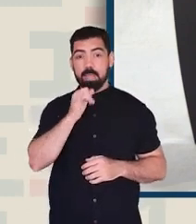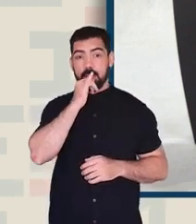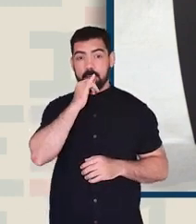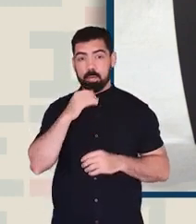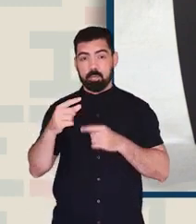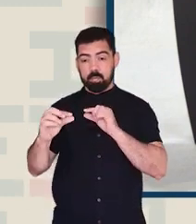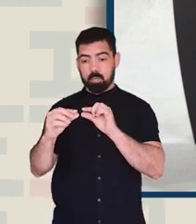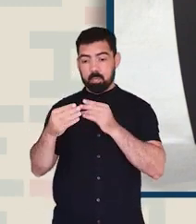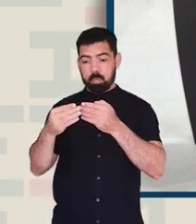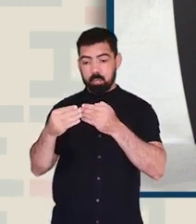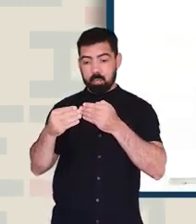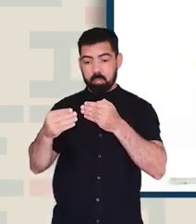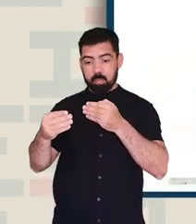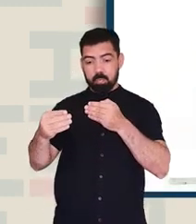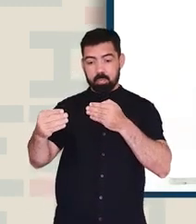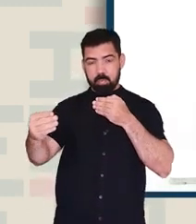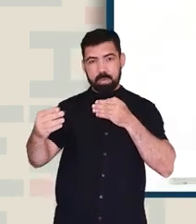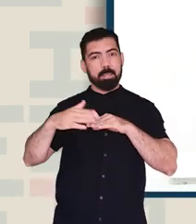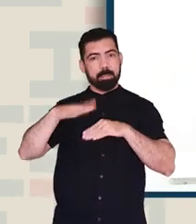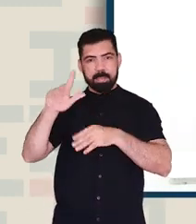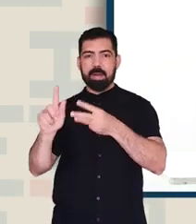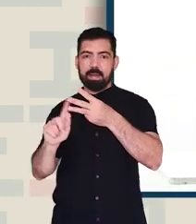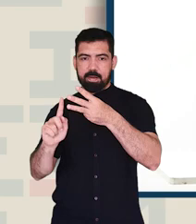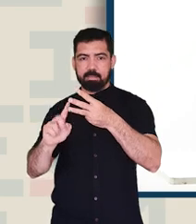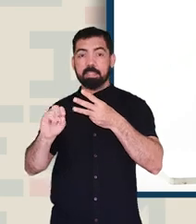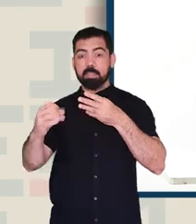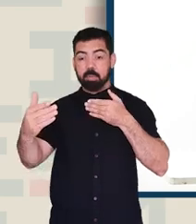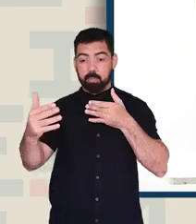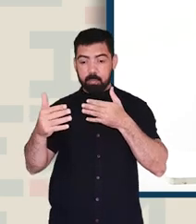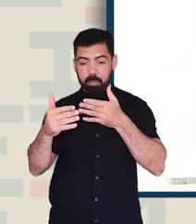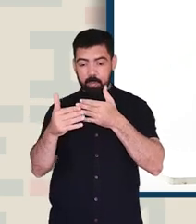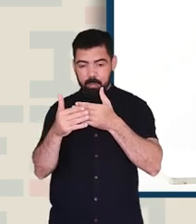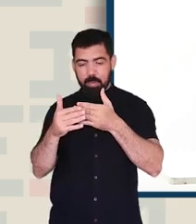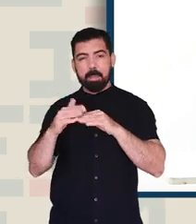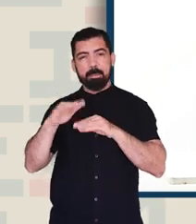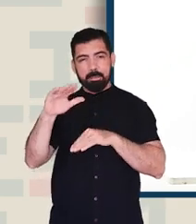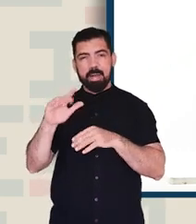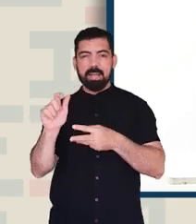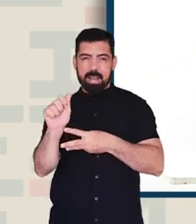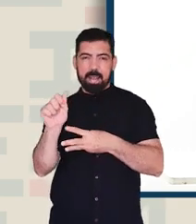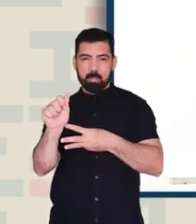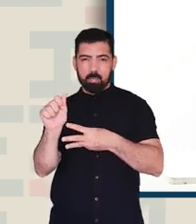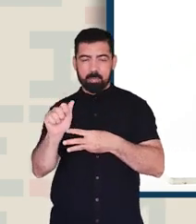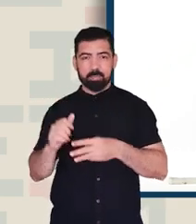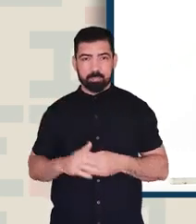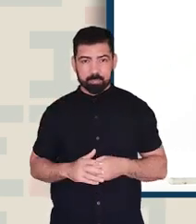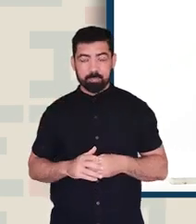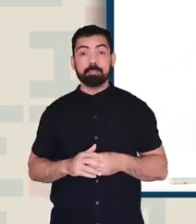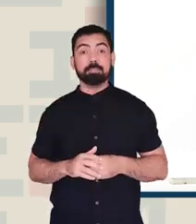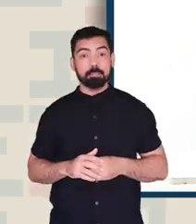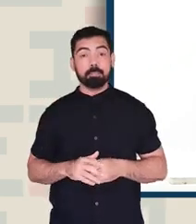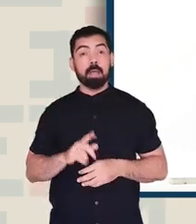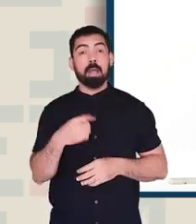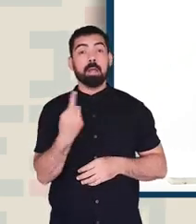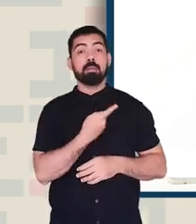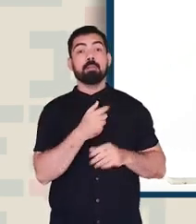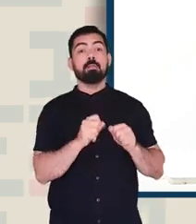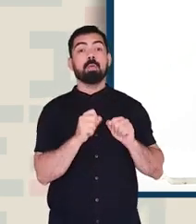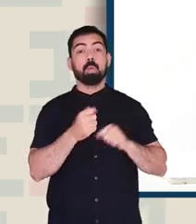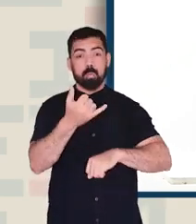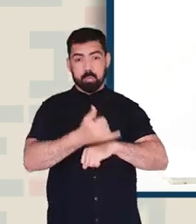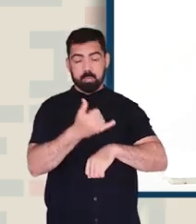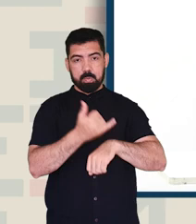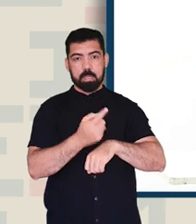for o tubo de um instrumento, mais grave será aquele instrumento, certo? Então, o que a gente faz o tempo todo aqui nos instrumentos